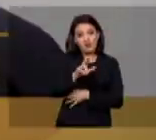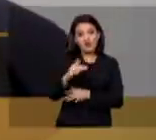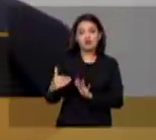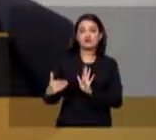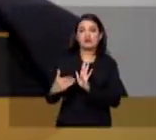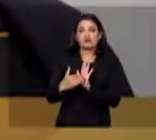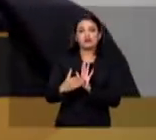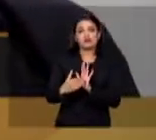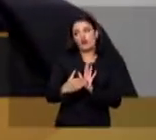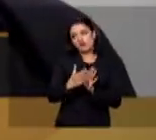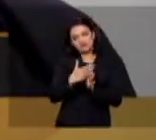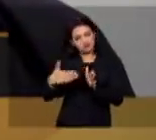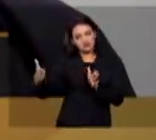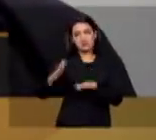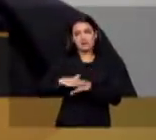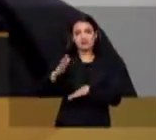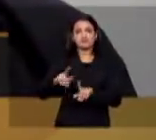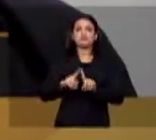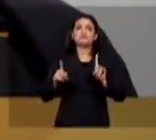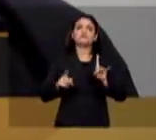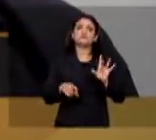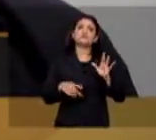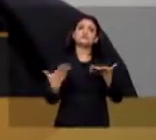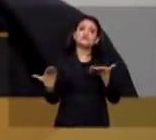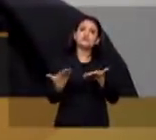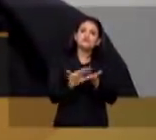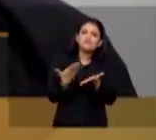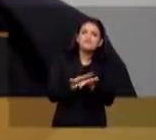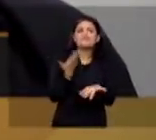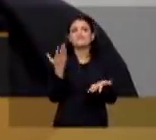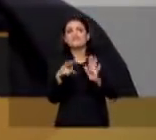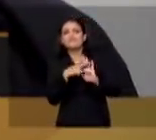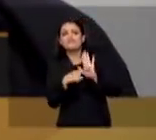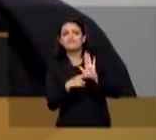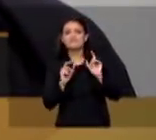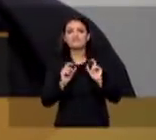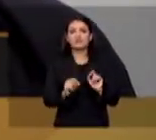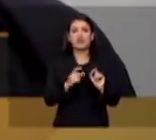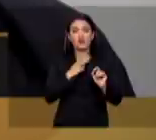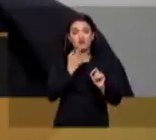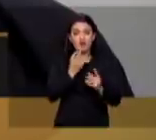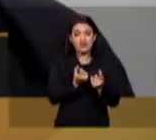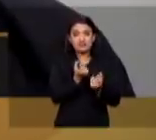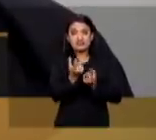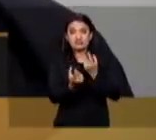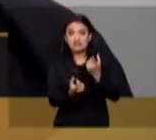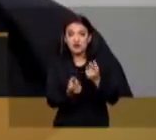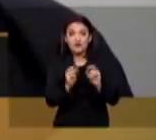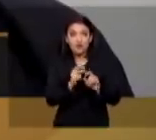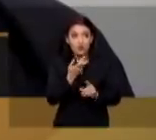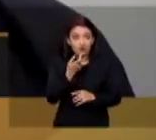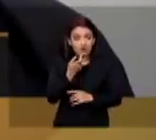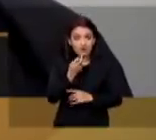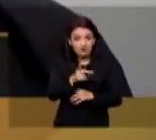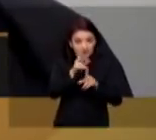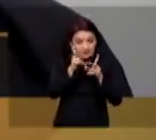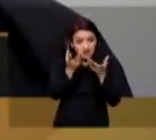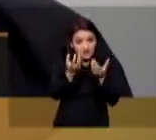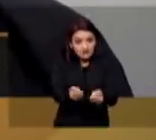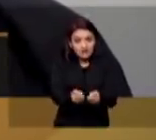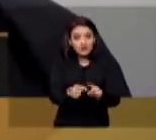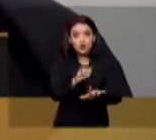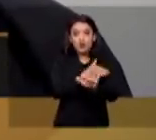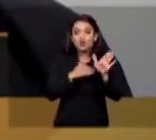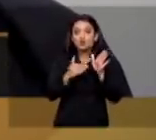contos de réis. Na doutrina, afirma-se que a exceção, se a exceção for julgada procedente, todos os atos